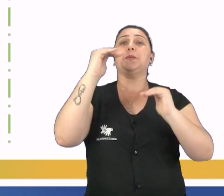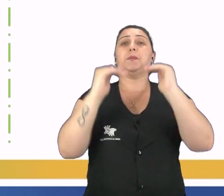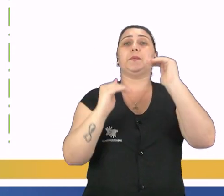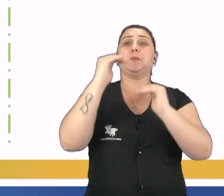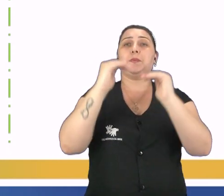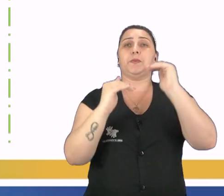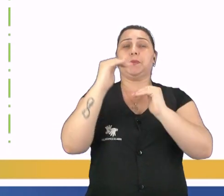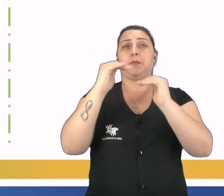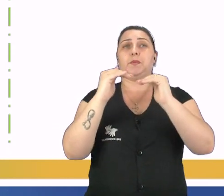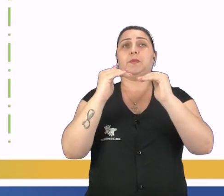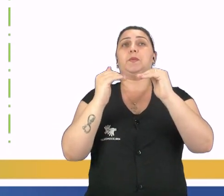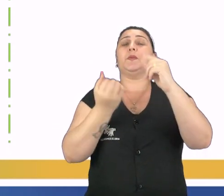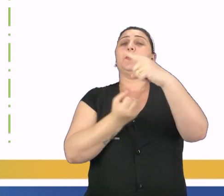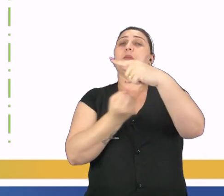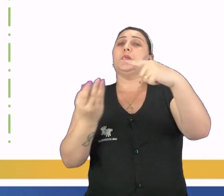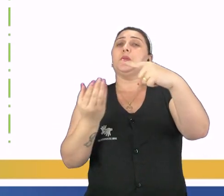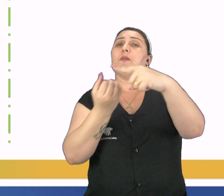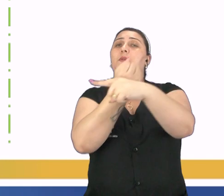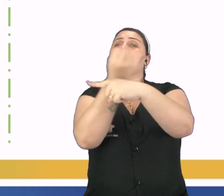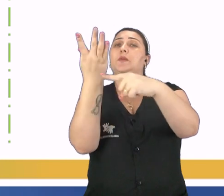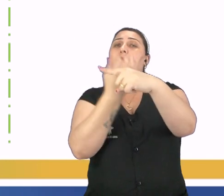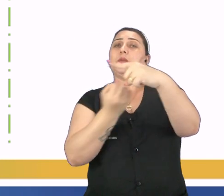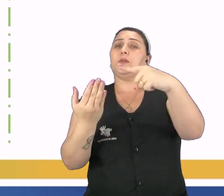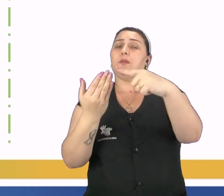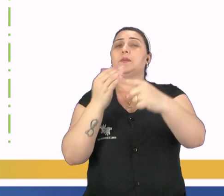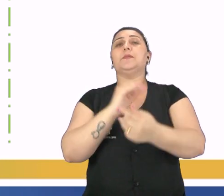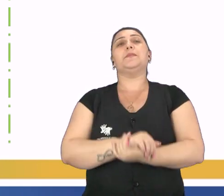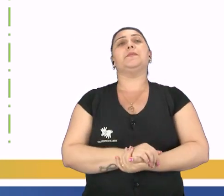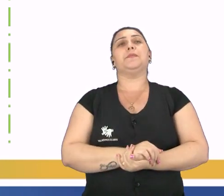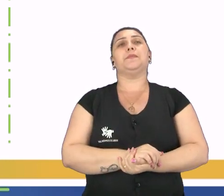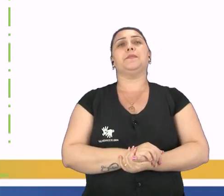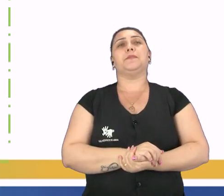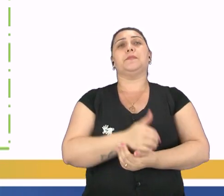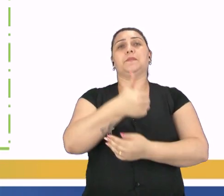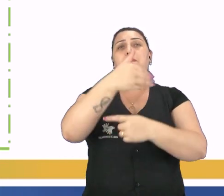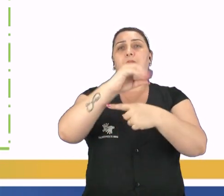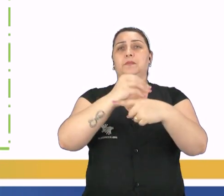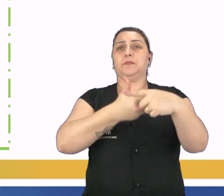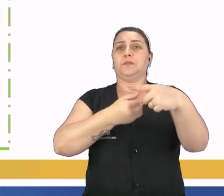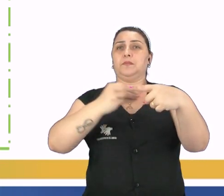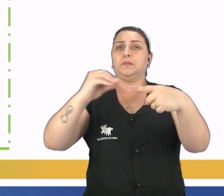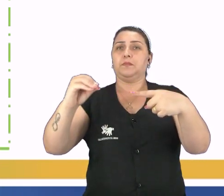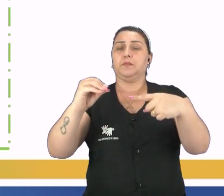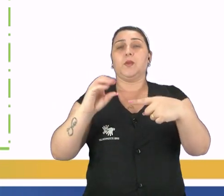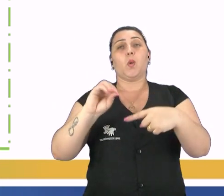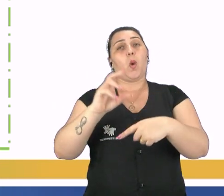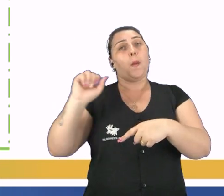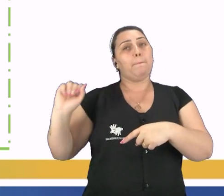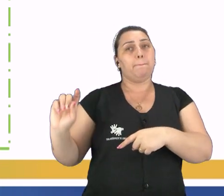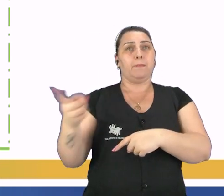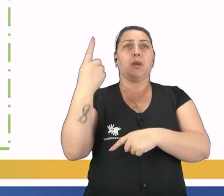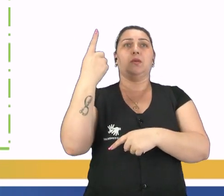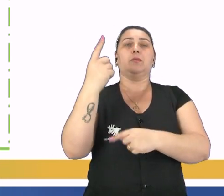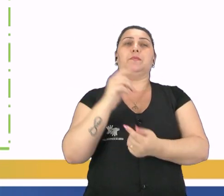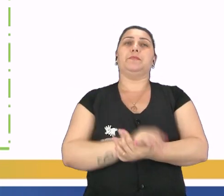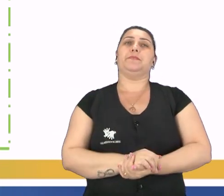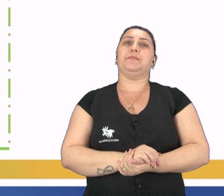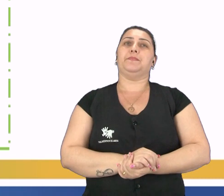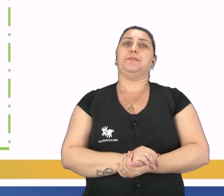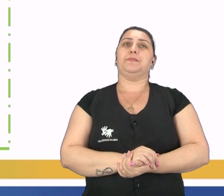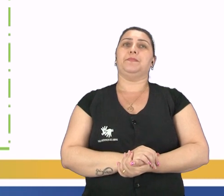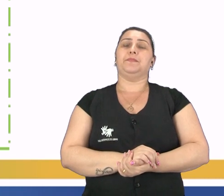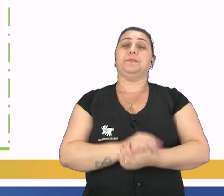com o denominador decimal. Quem são esses denominadores decimais? 10, 100 ou 1000, e assim por